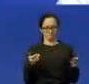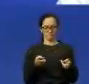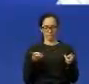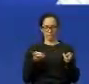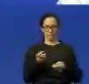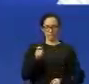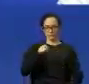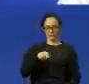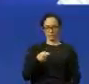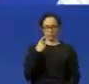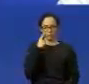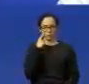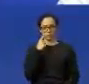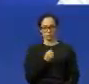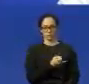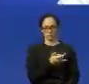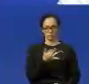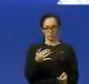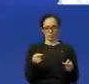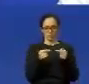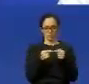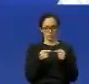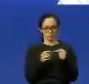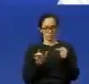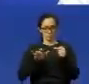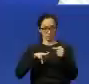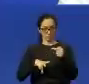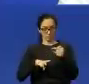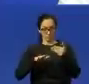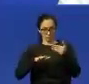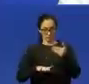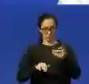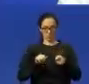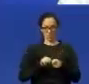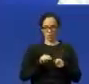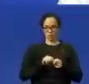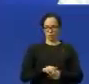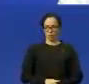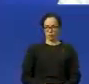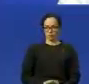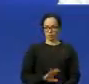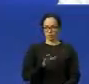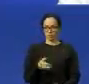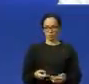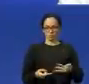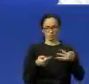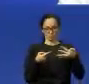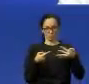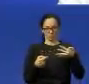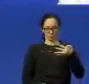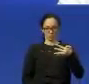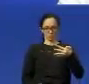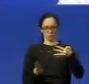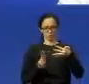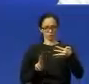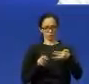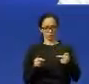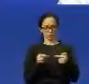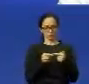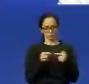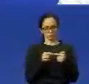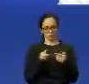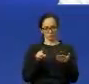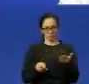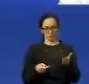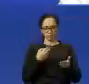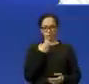verificamos que a que tem a menor relação, a menor razão dessa, o menor valor da divisão, é a combinação 4, onde nós temos, então, a